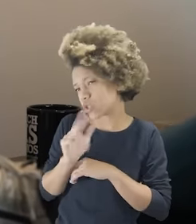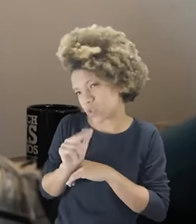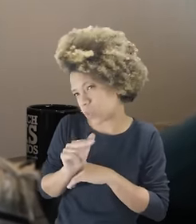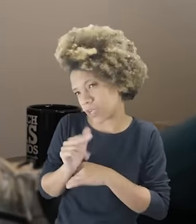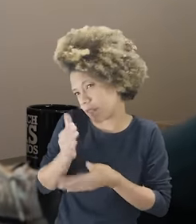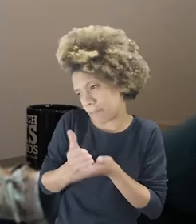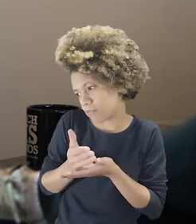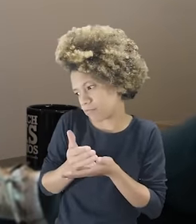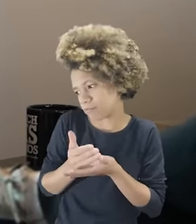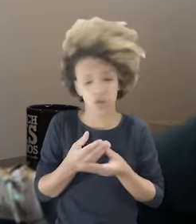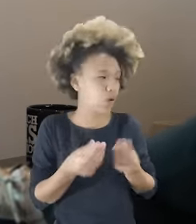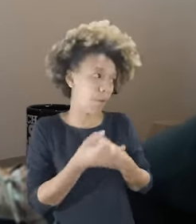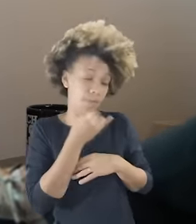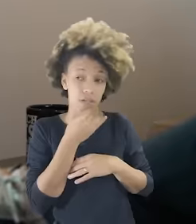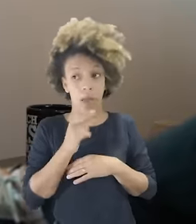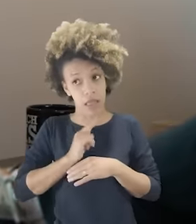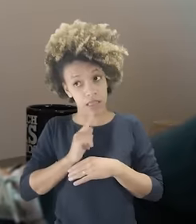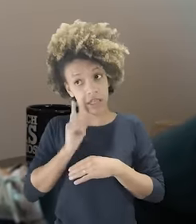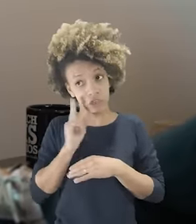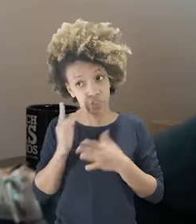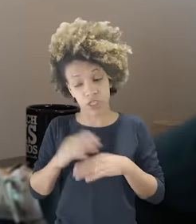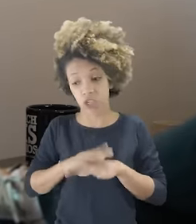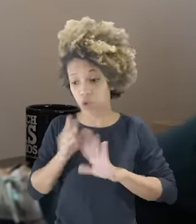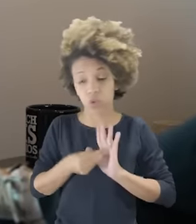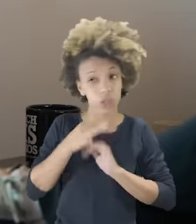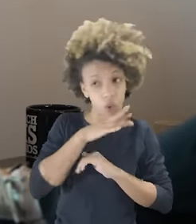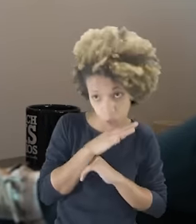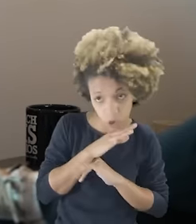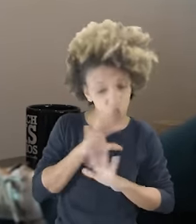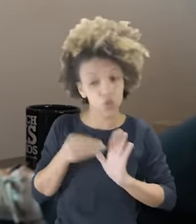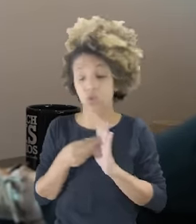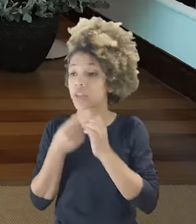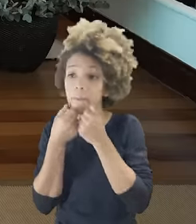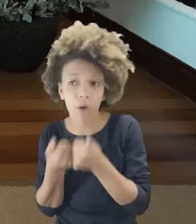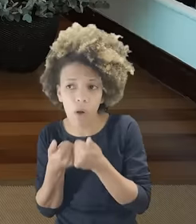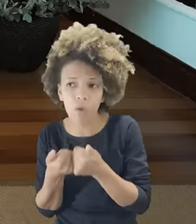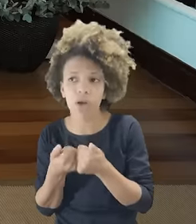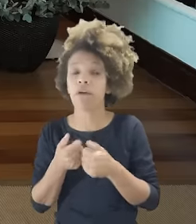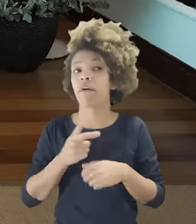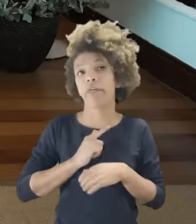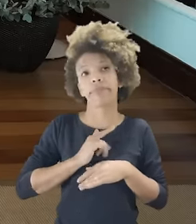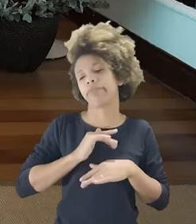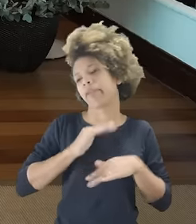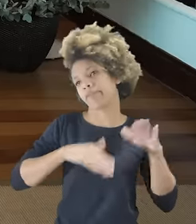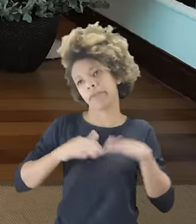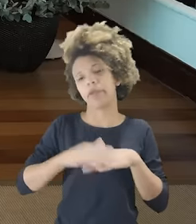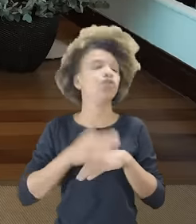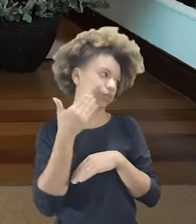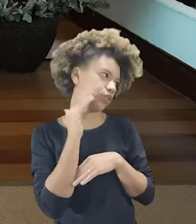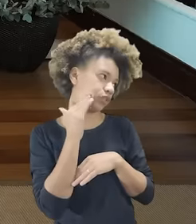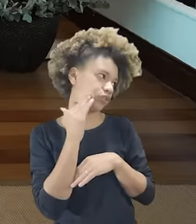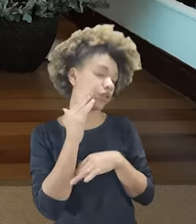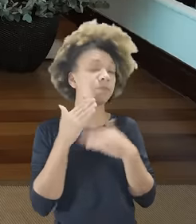meio Eu por exemplo eu tenho dias que eu tô todo é ruim que disse que tá tudo bom É porque eu tenho luz gêmeos aí então às vezes eu sou muito